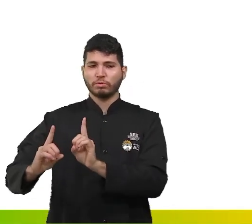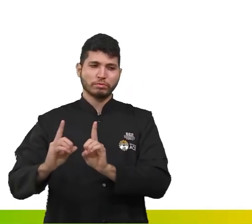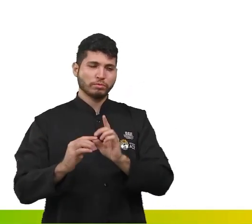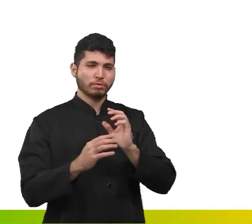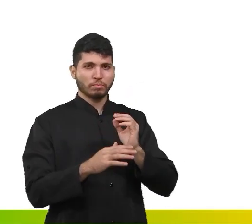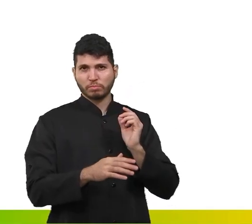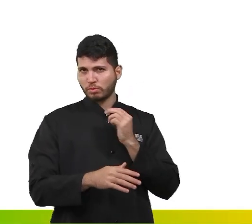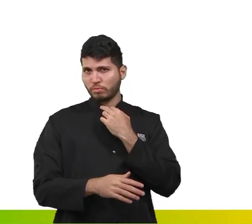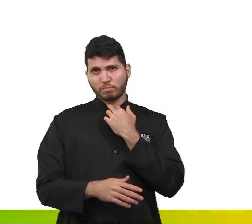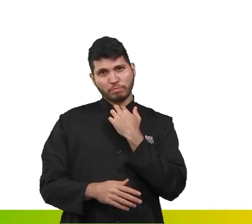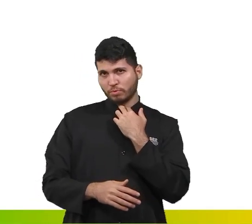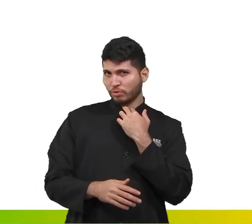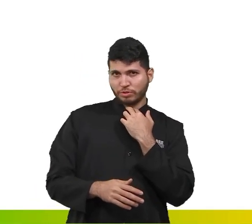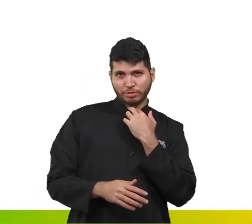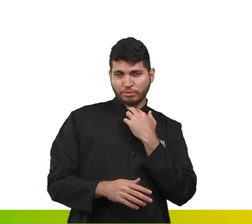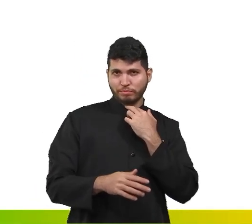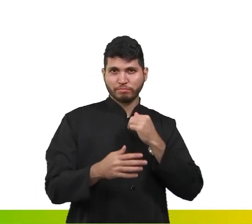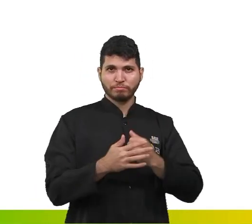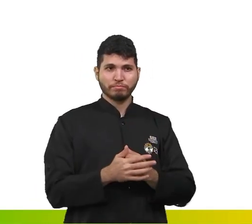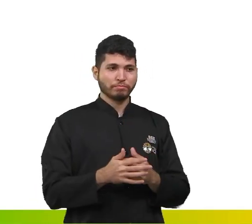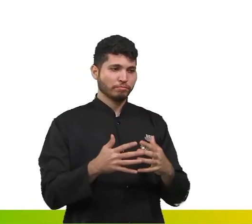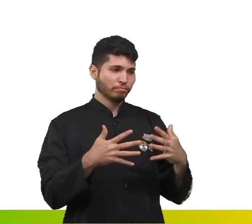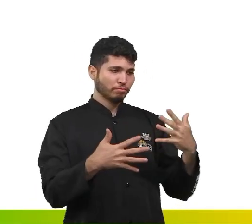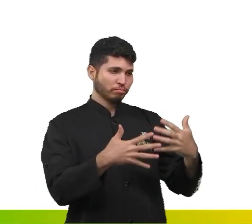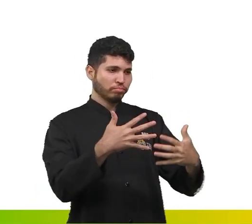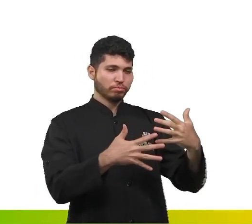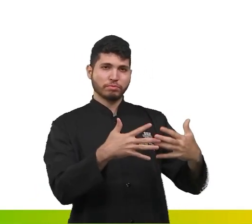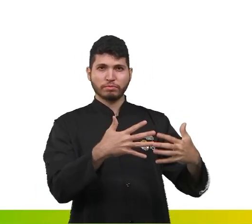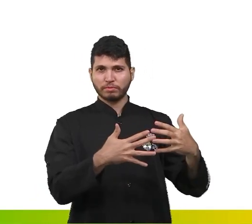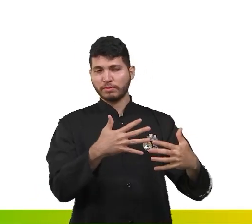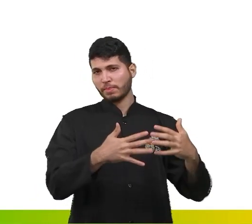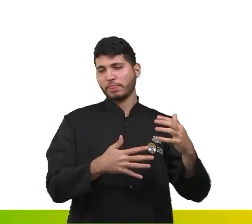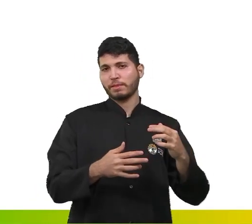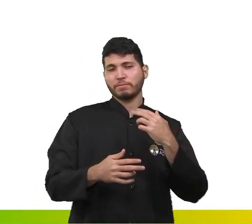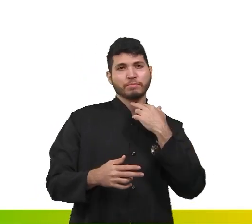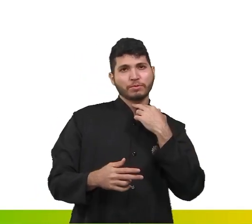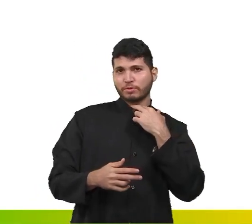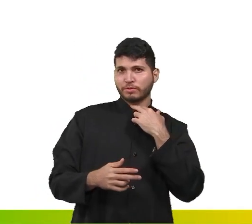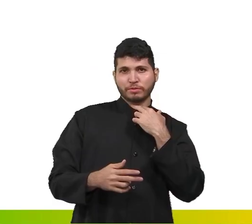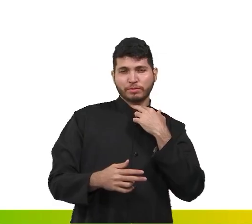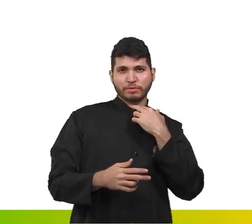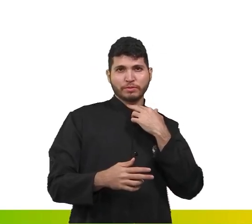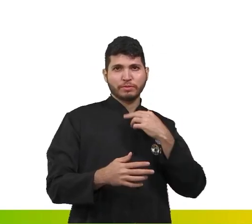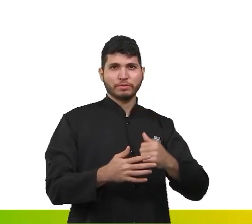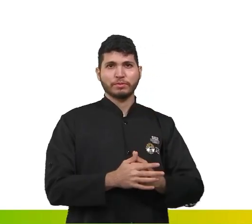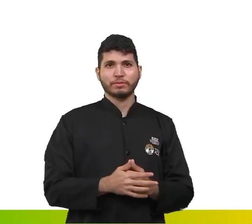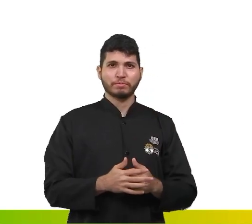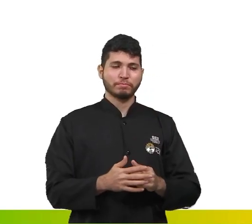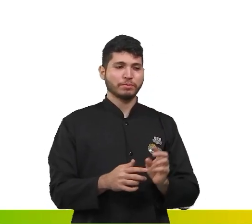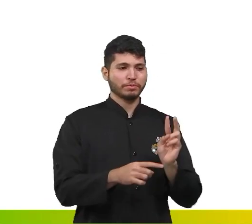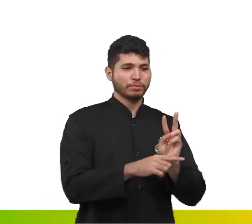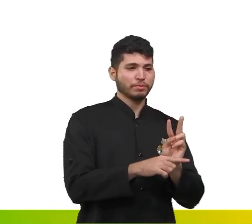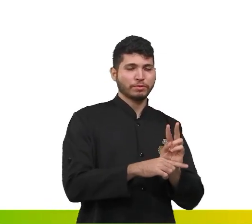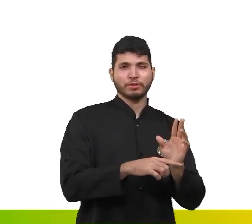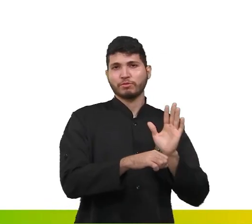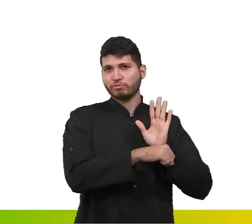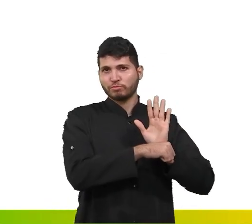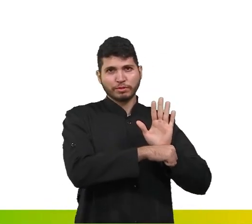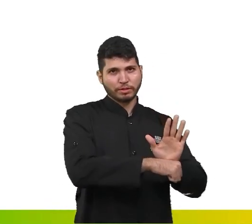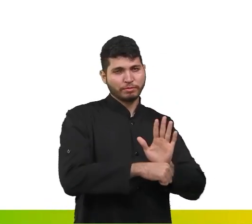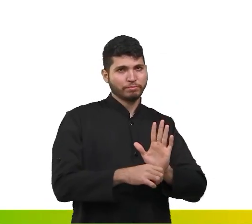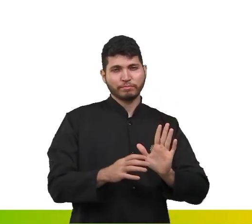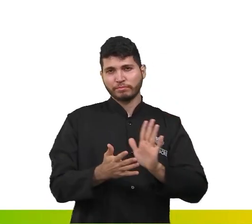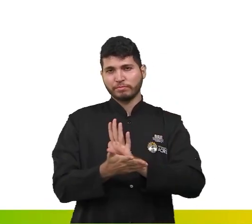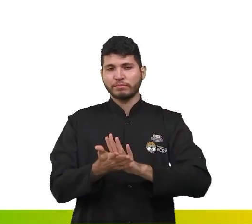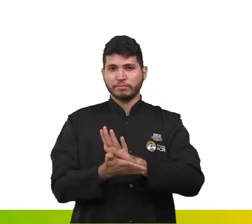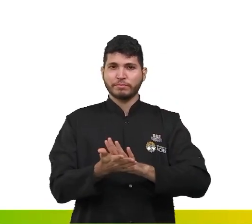sociedade entendia que a violência doméstica deveria ser tratada no âmbito privado e representava um crime de